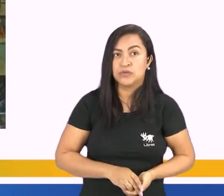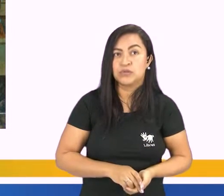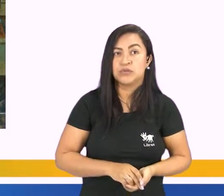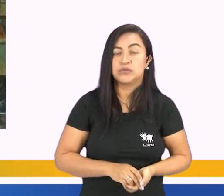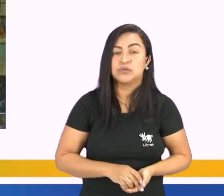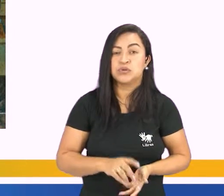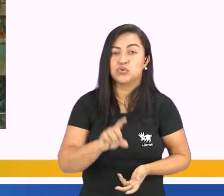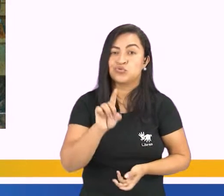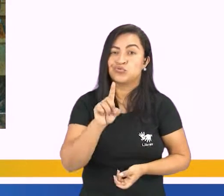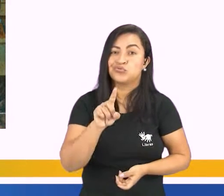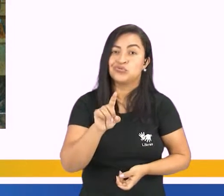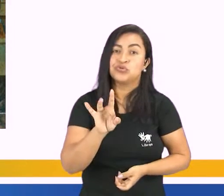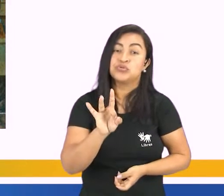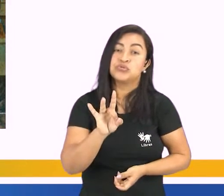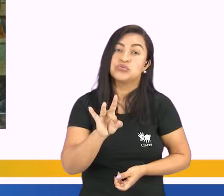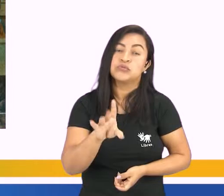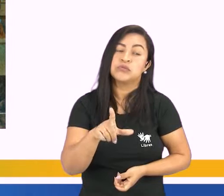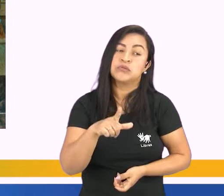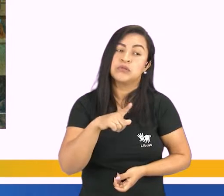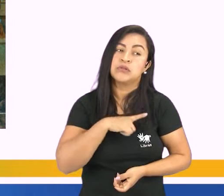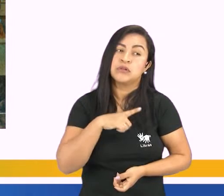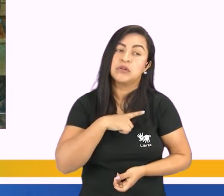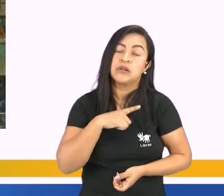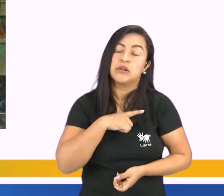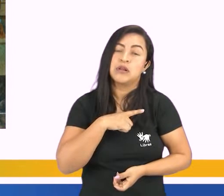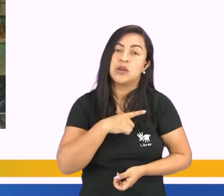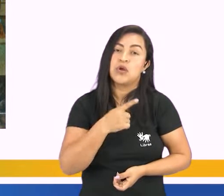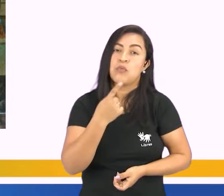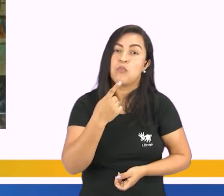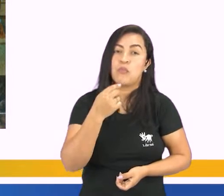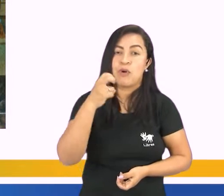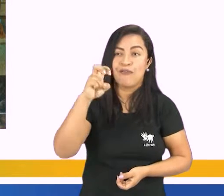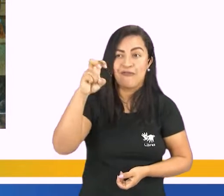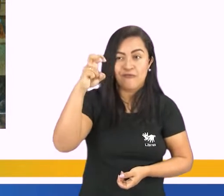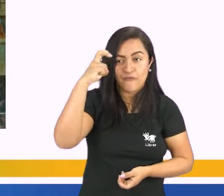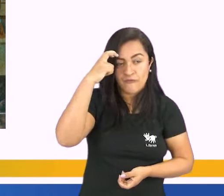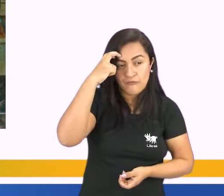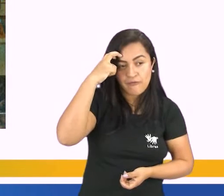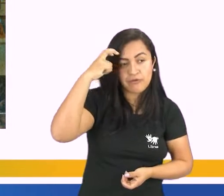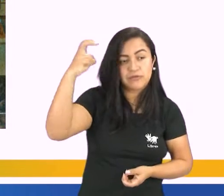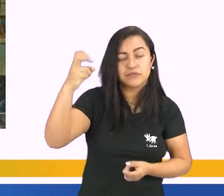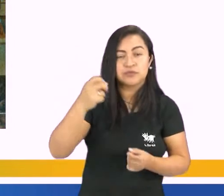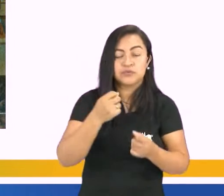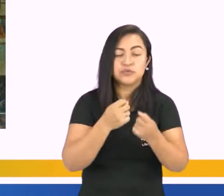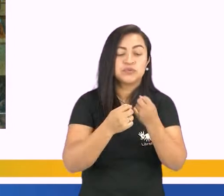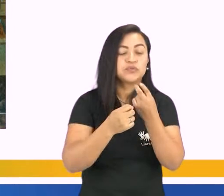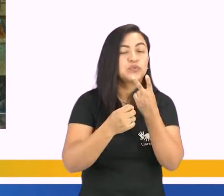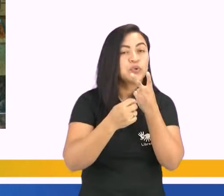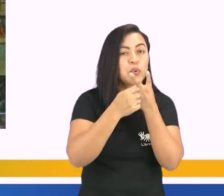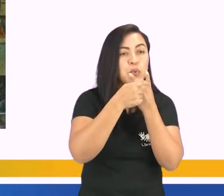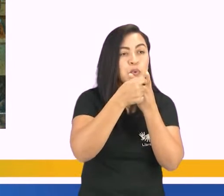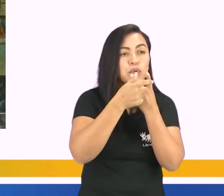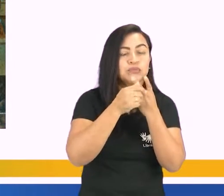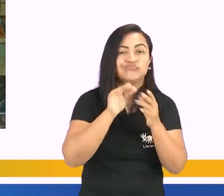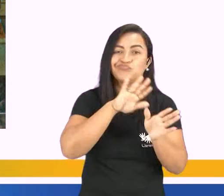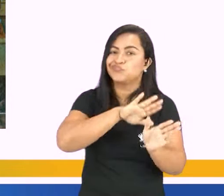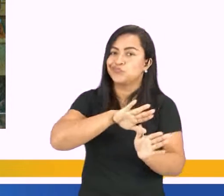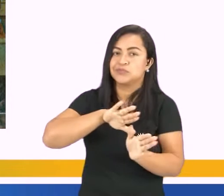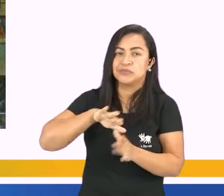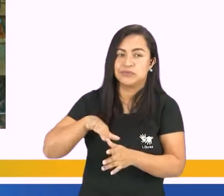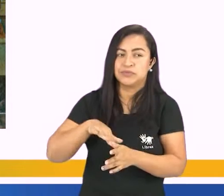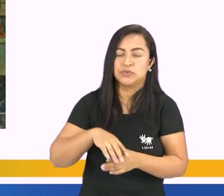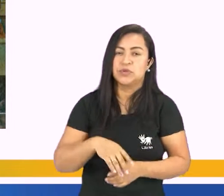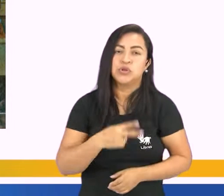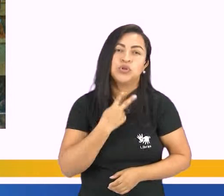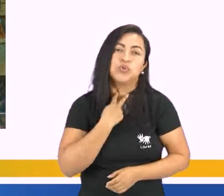forma inteligente de coger um cigarrillo. No fumes, corta por lo sano. O anúncio diz que